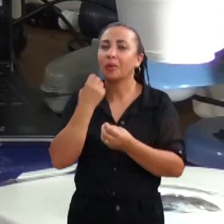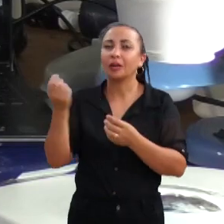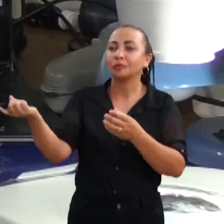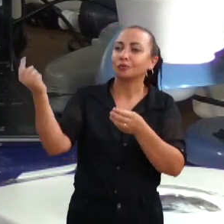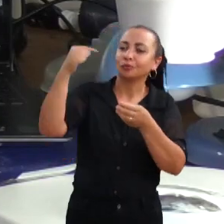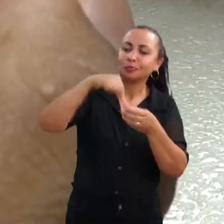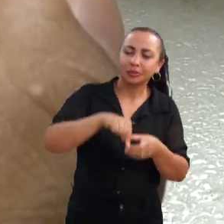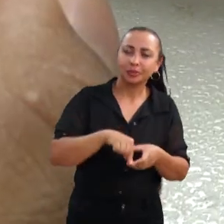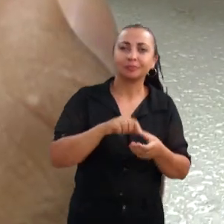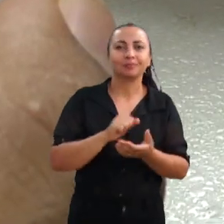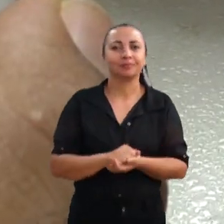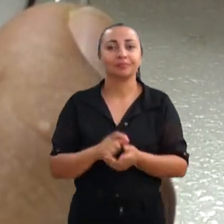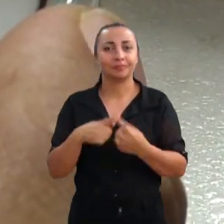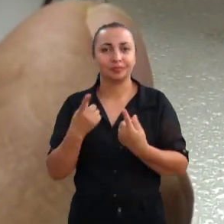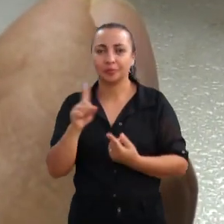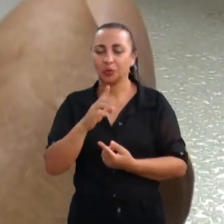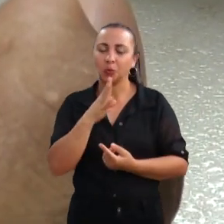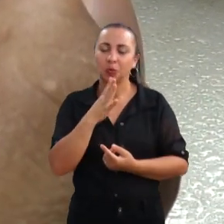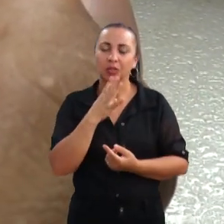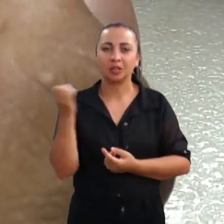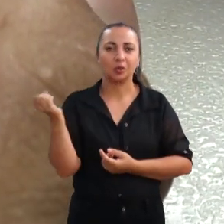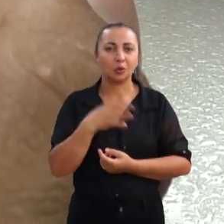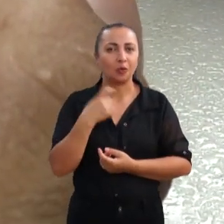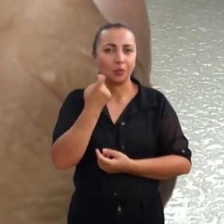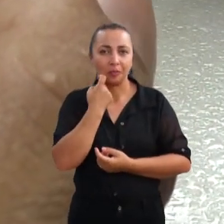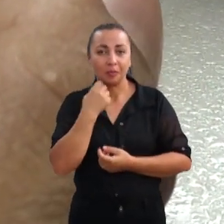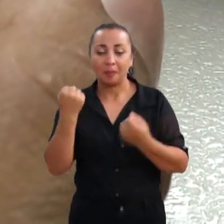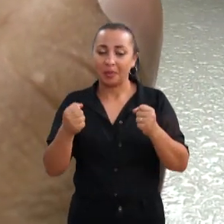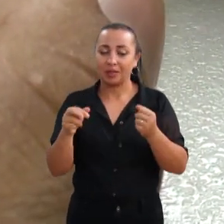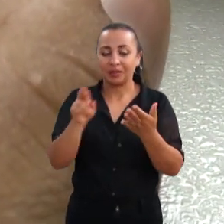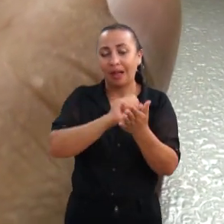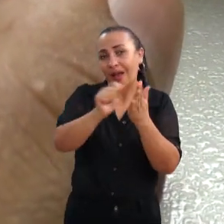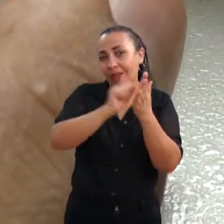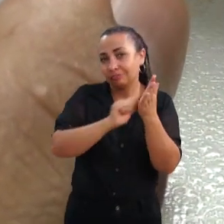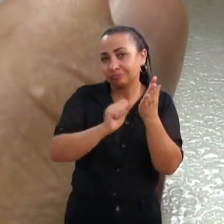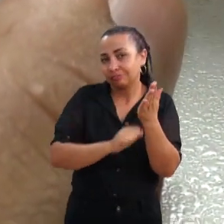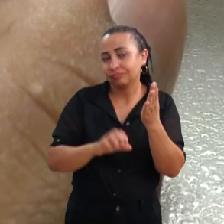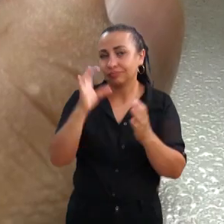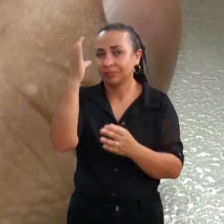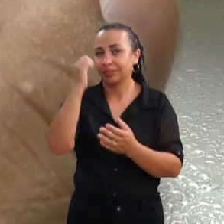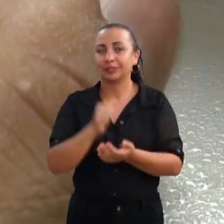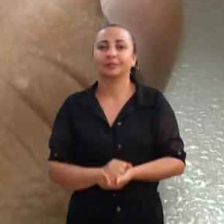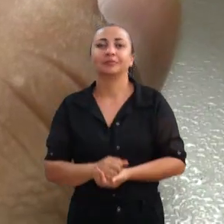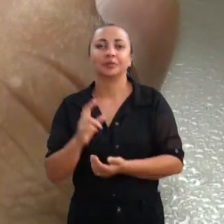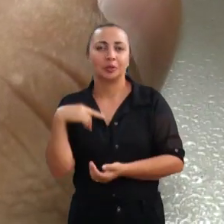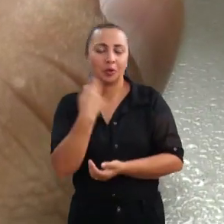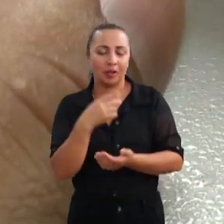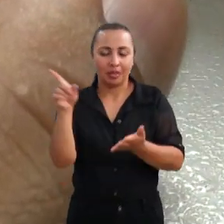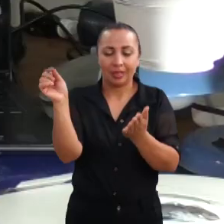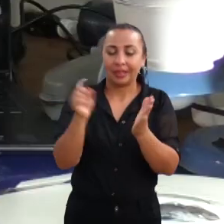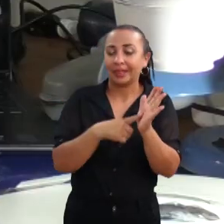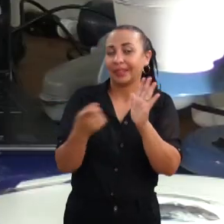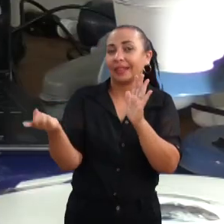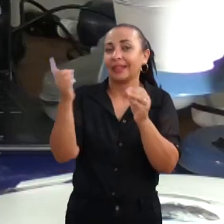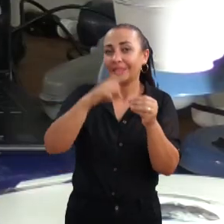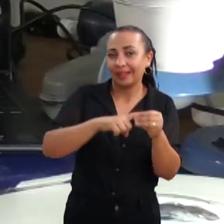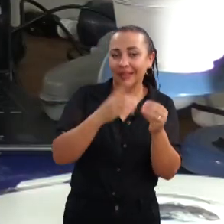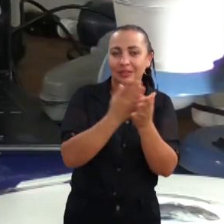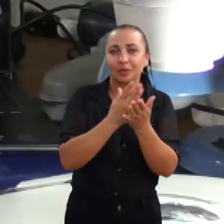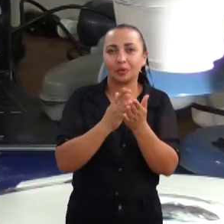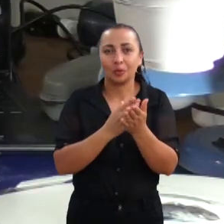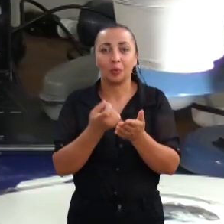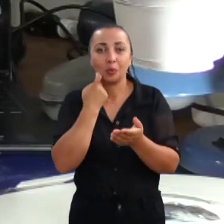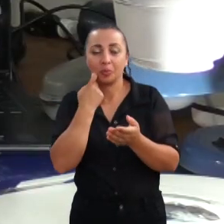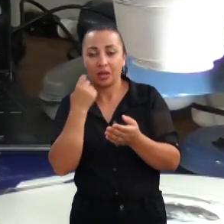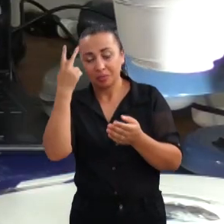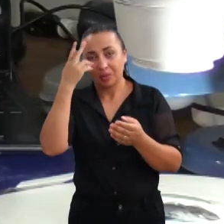peixe surgiu ali. Mas não basta conhecer a nova espécie, é preciso fazer o registro científico. A gente traz alguns exemplares